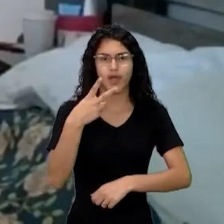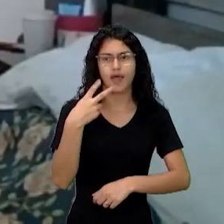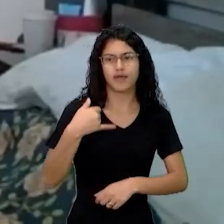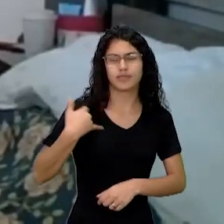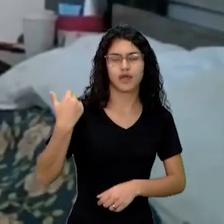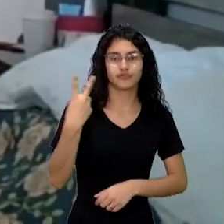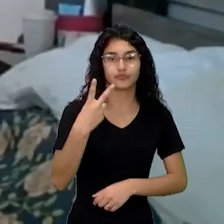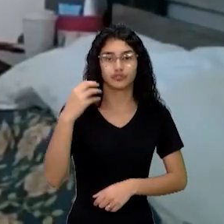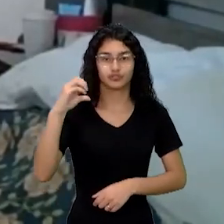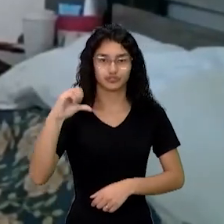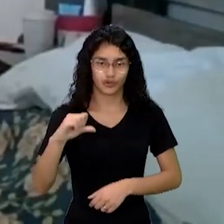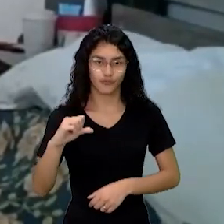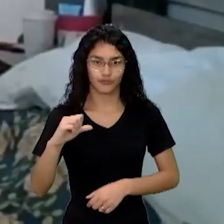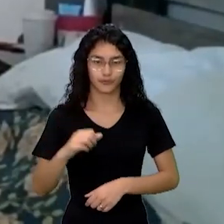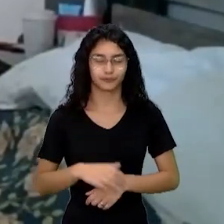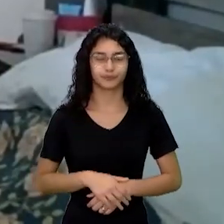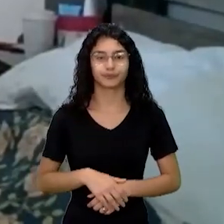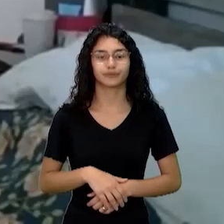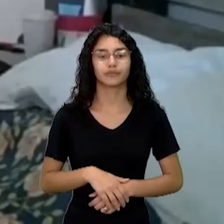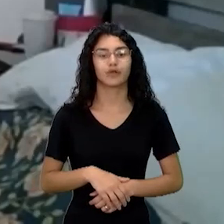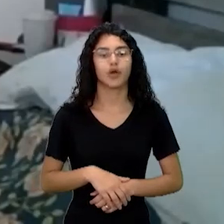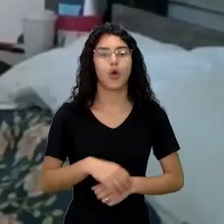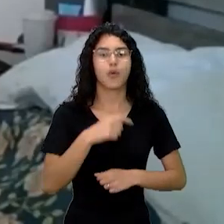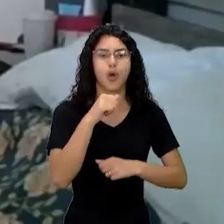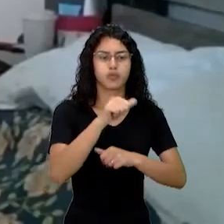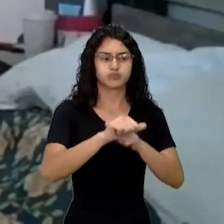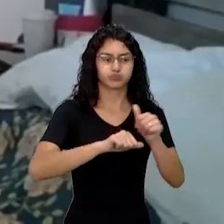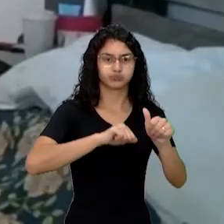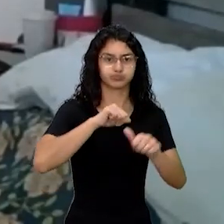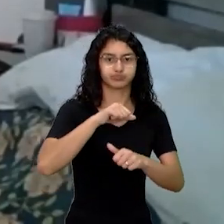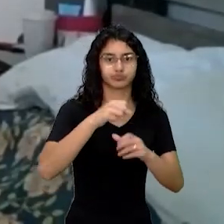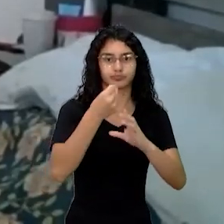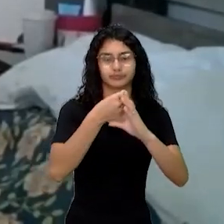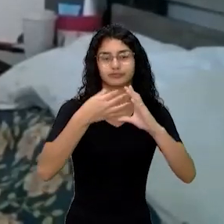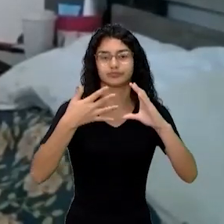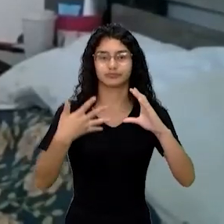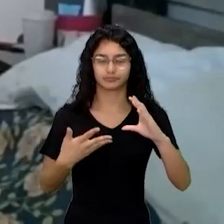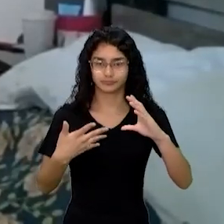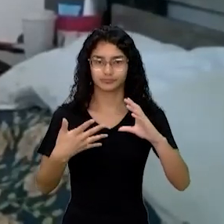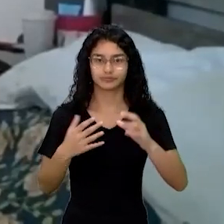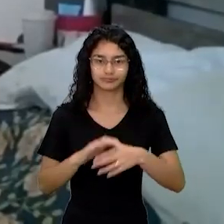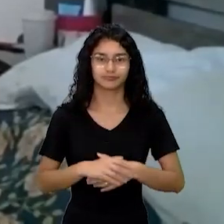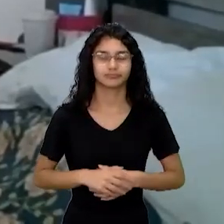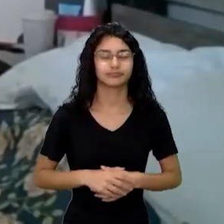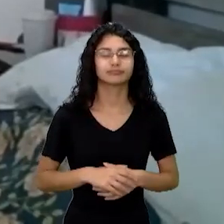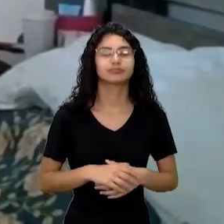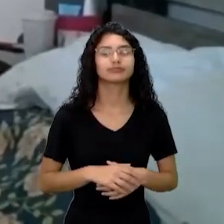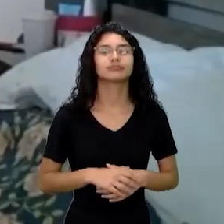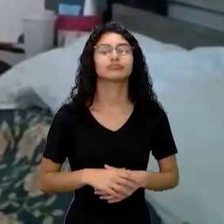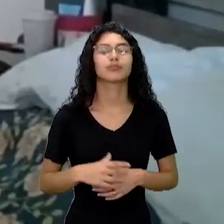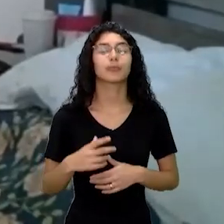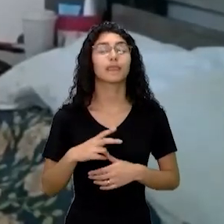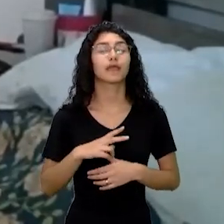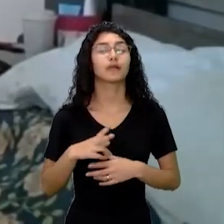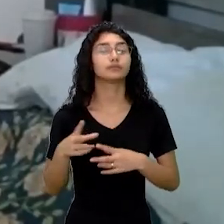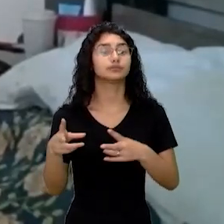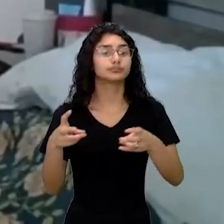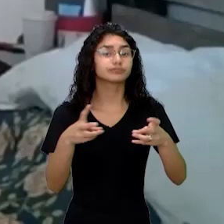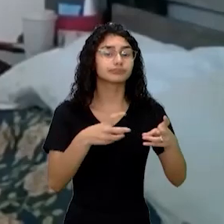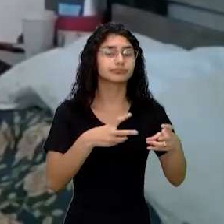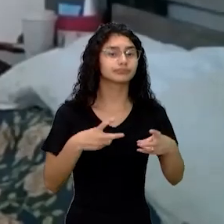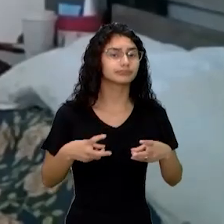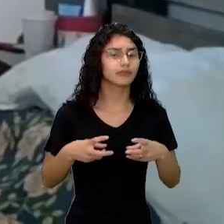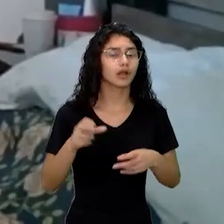Foi uma mudança, talvez, gerada aí pelas características da superdotação, né? Eu fui identificado